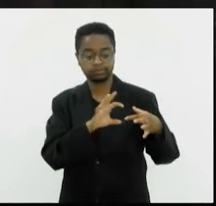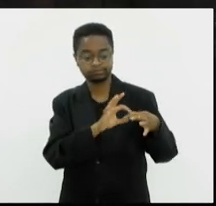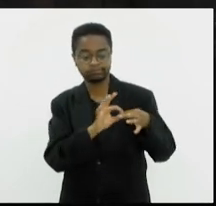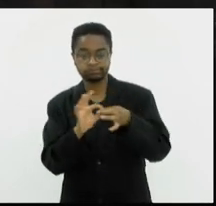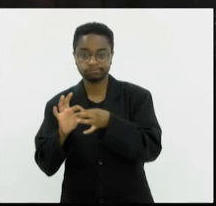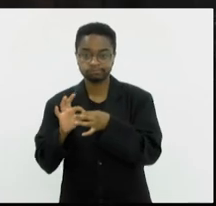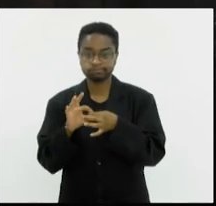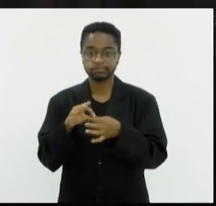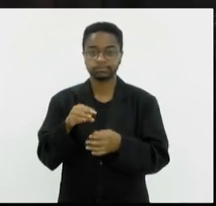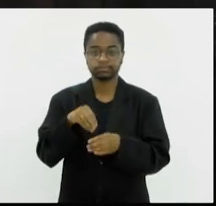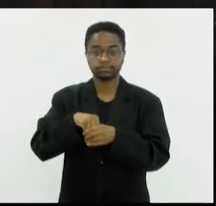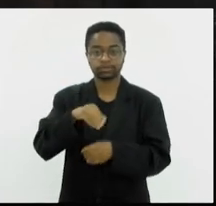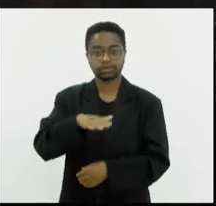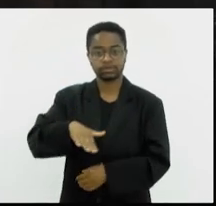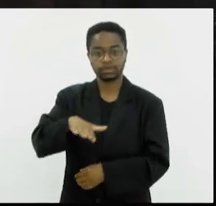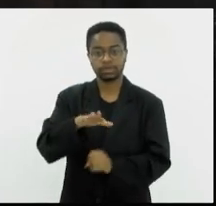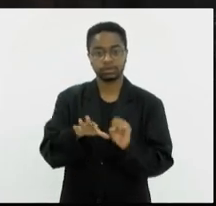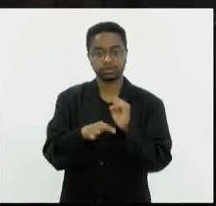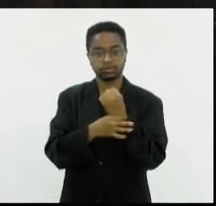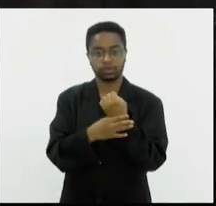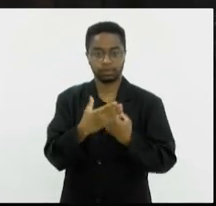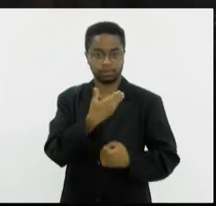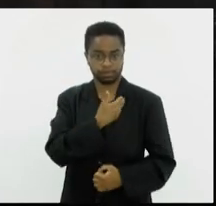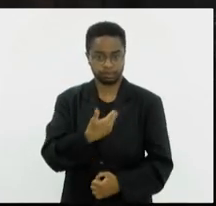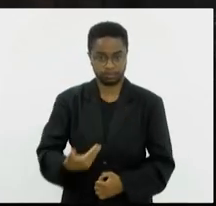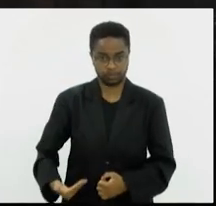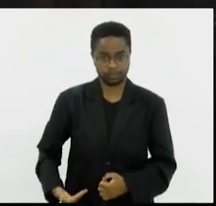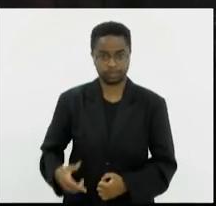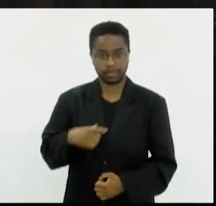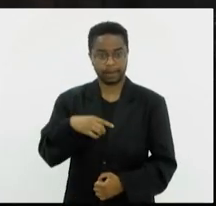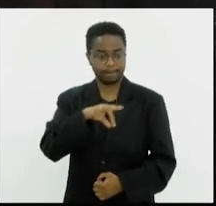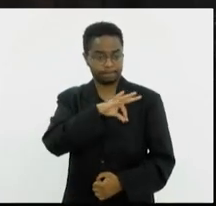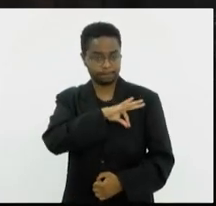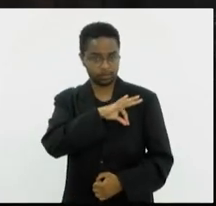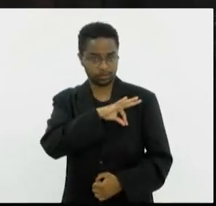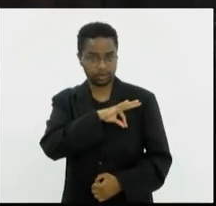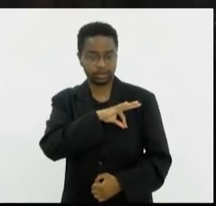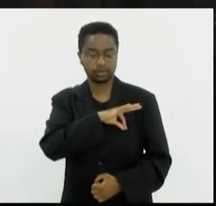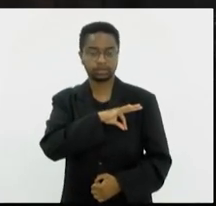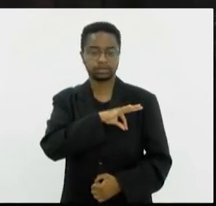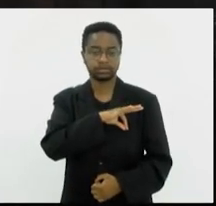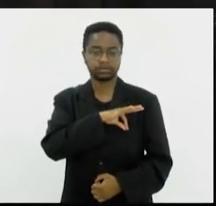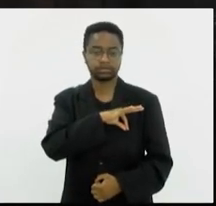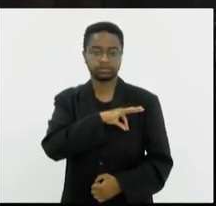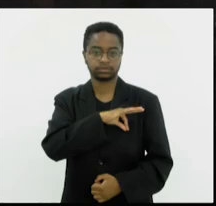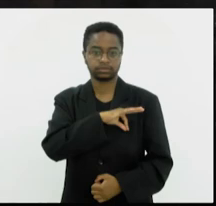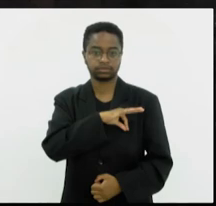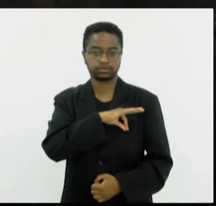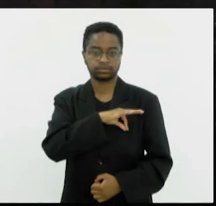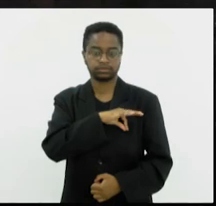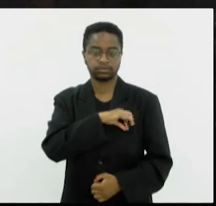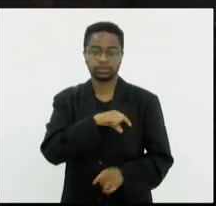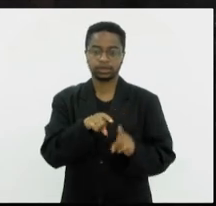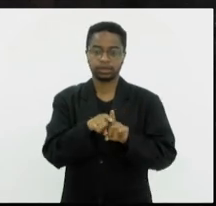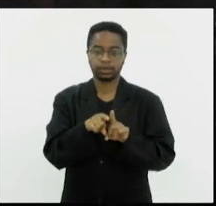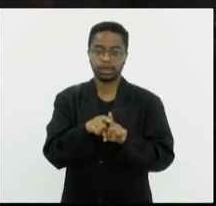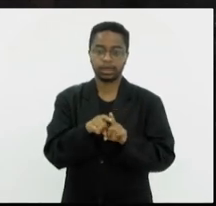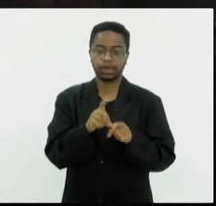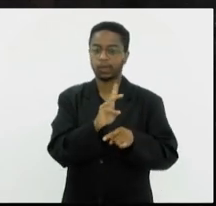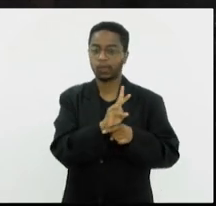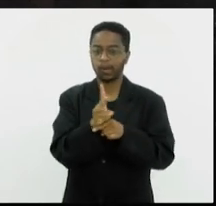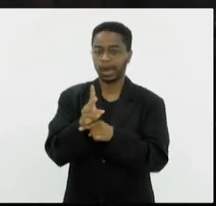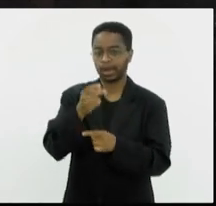Pública entre as polícias as guardas